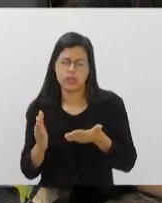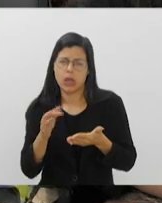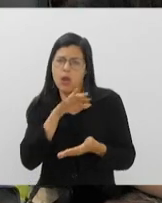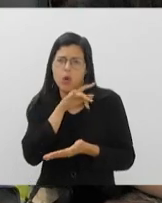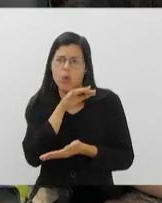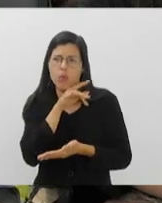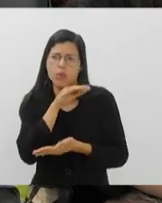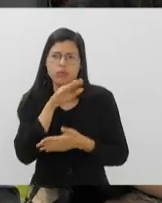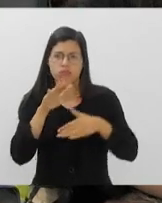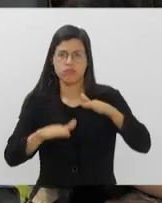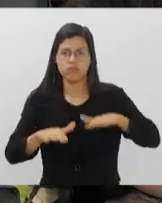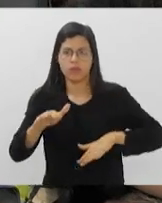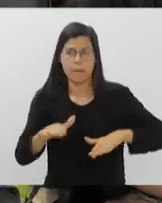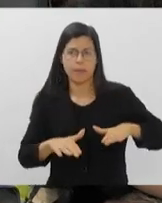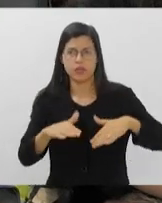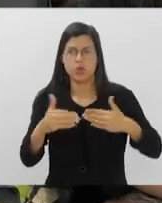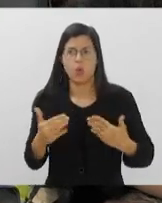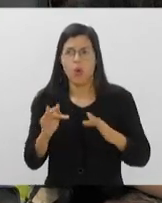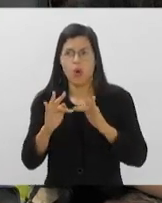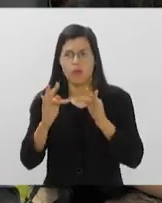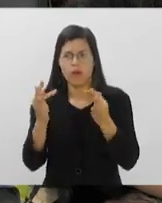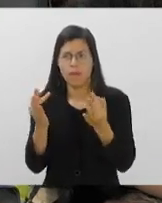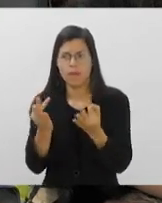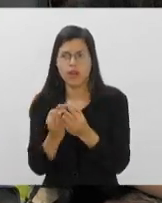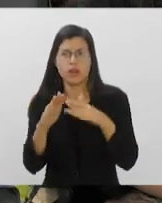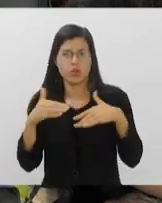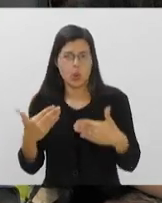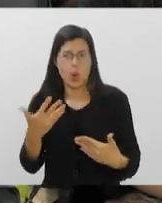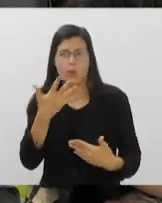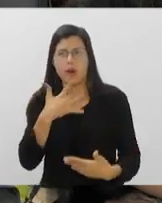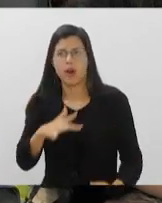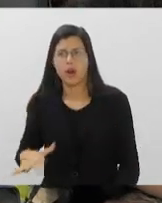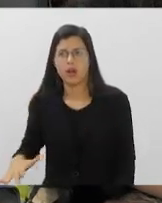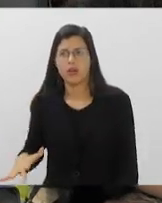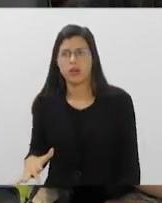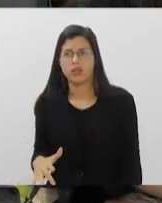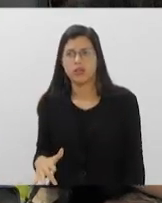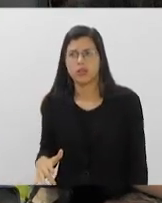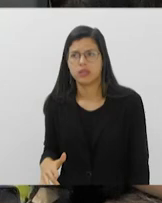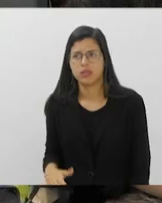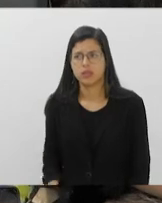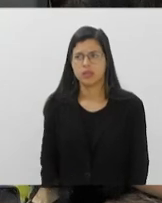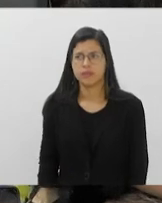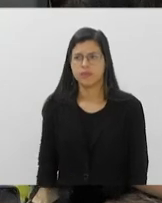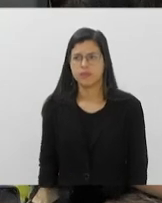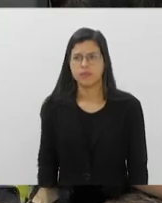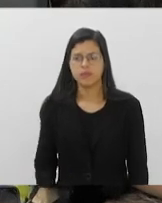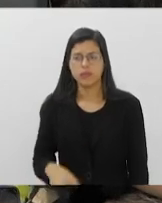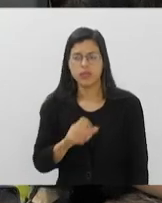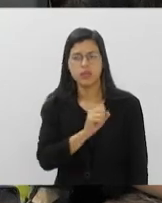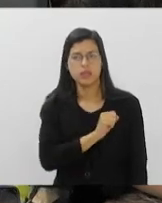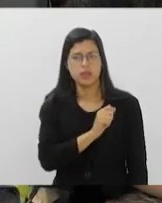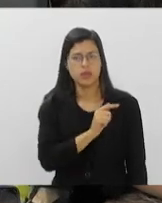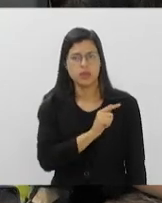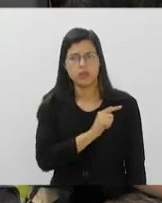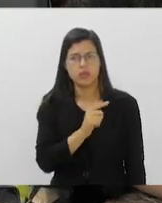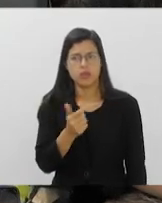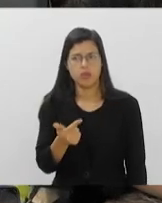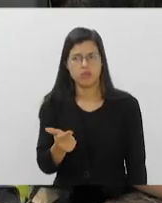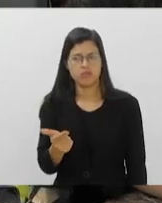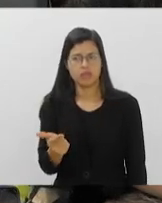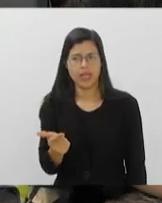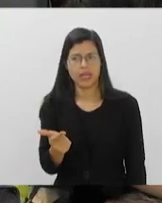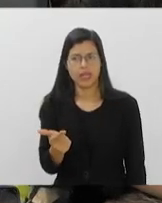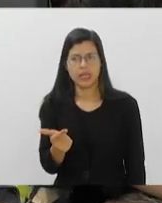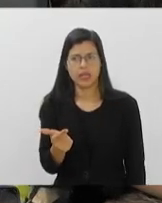de de Que família a gente tá falando de que criança a gente tá falando e assim dizer que em São Gonçalo não tem crianças